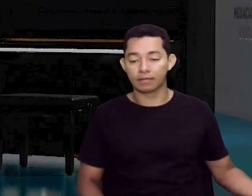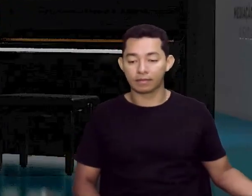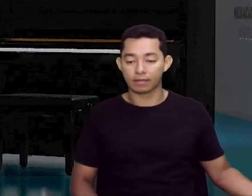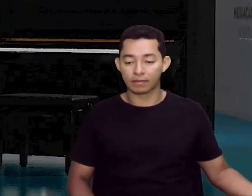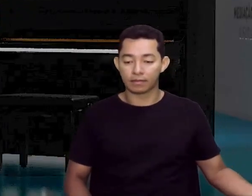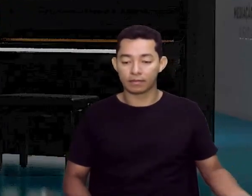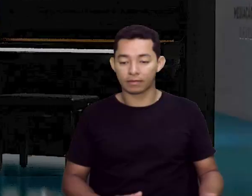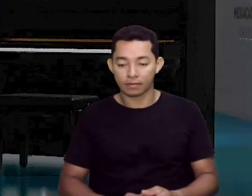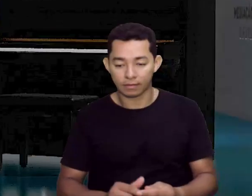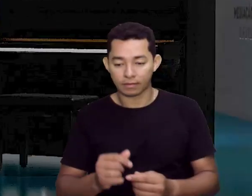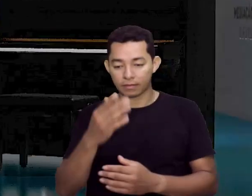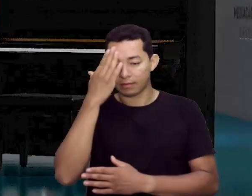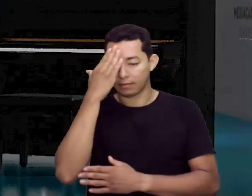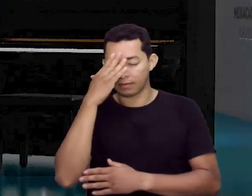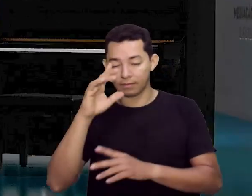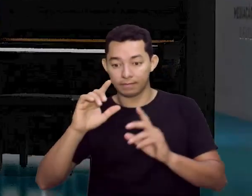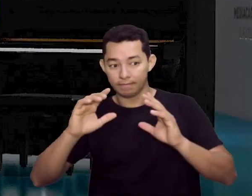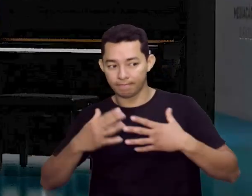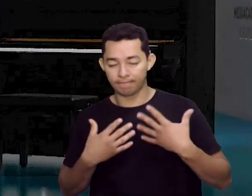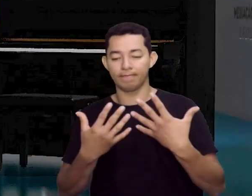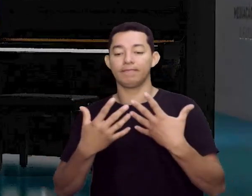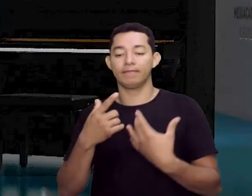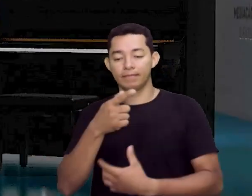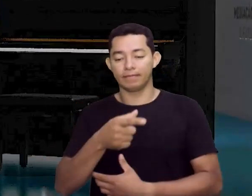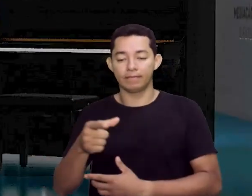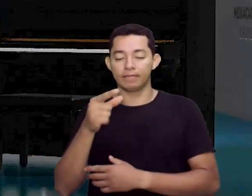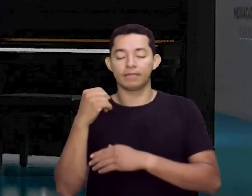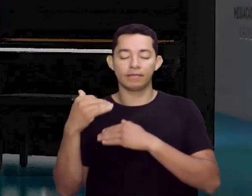Entenda que a surpresa é você quem produz.